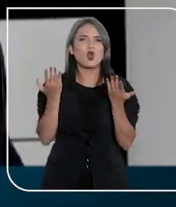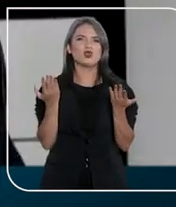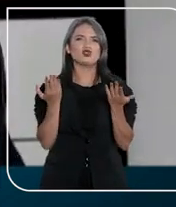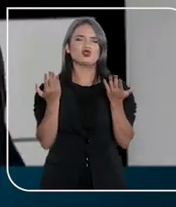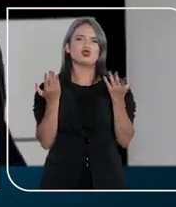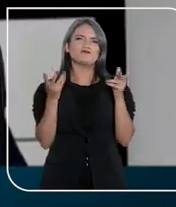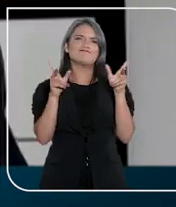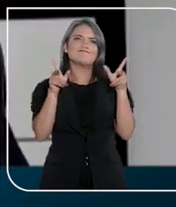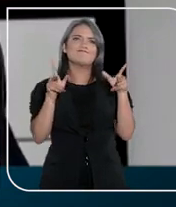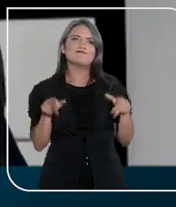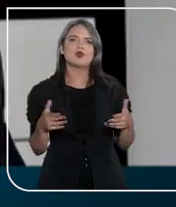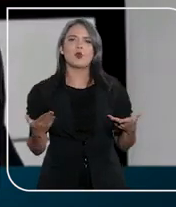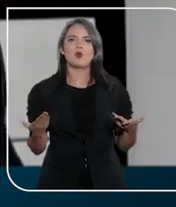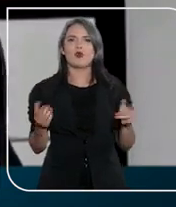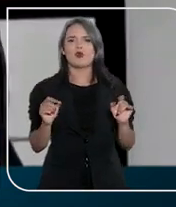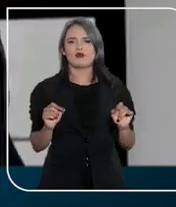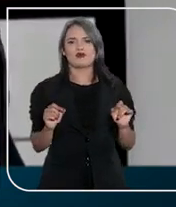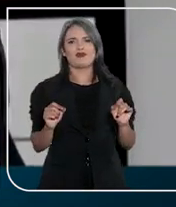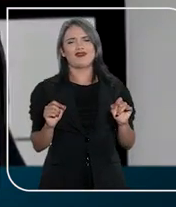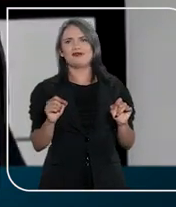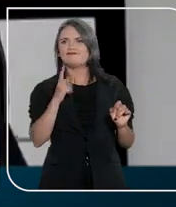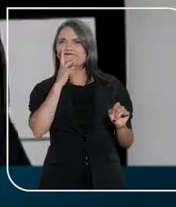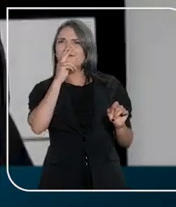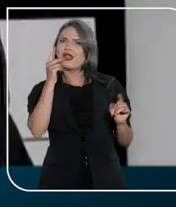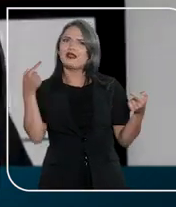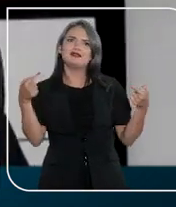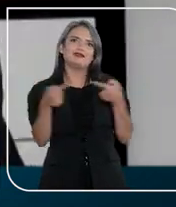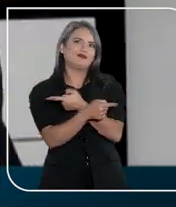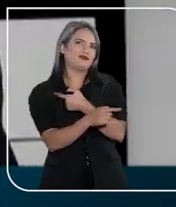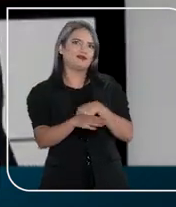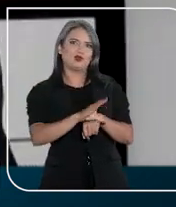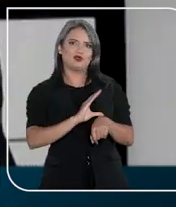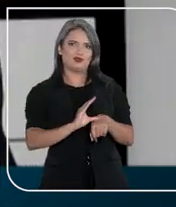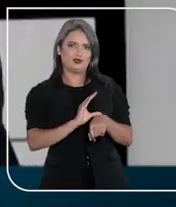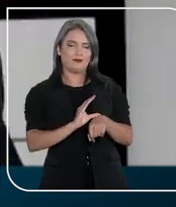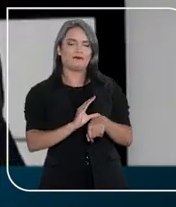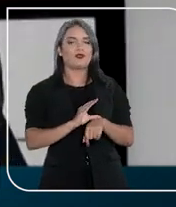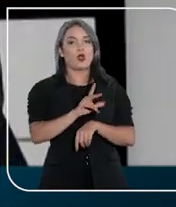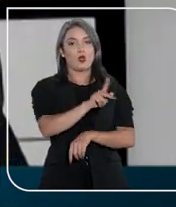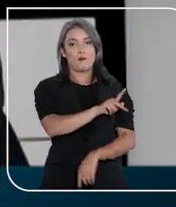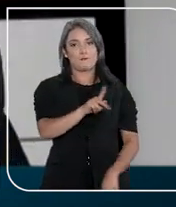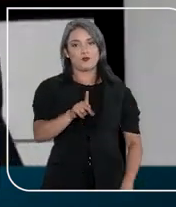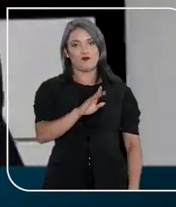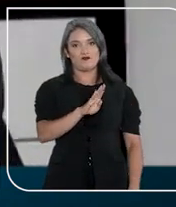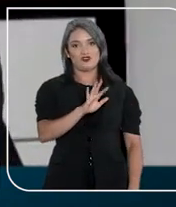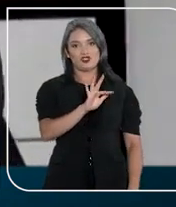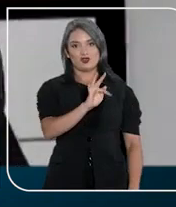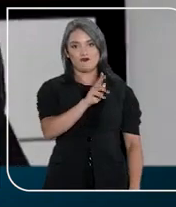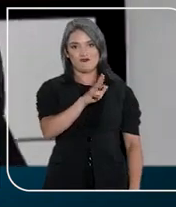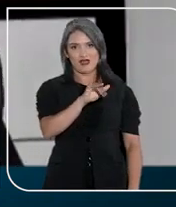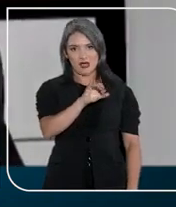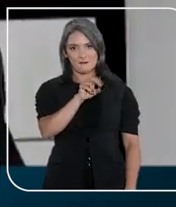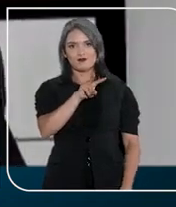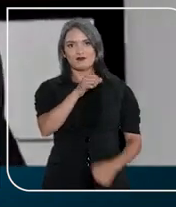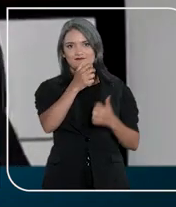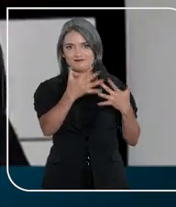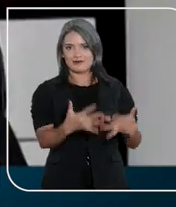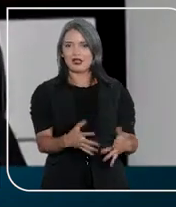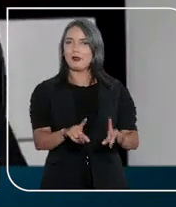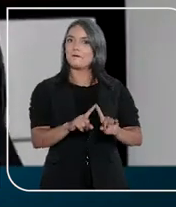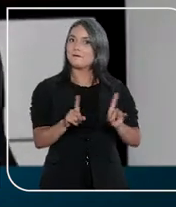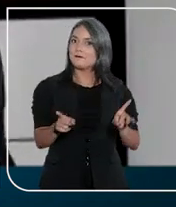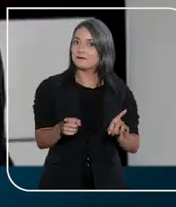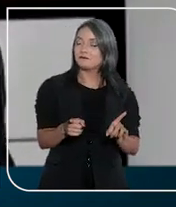mim, a uma determinação inconstitucional. Eu vou deixar o professor Fábio falar um pouco, já estou finalizando a minha parte, mas veja,